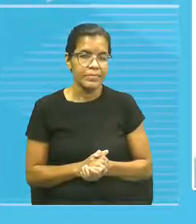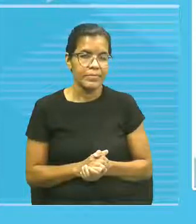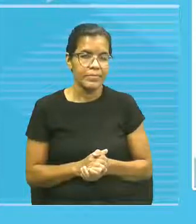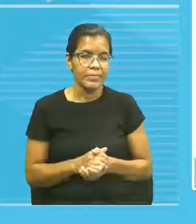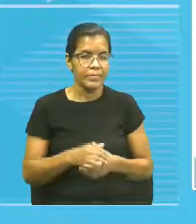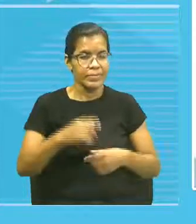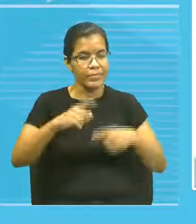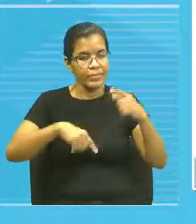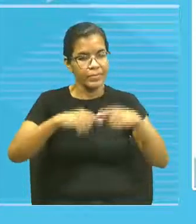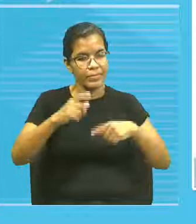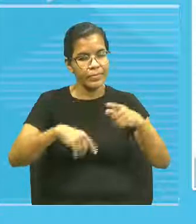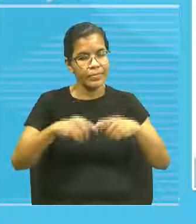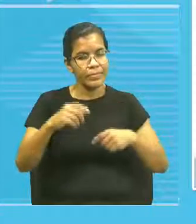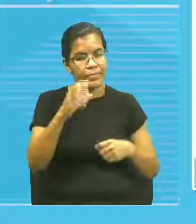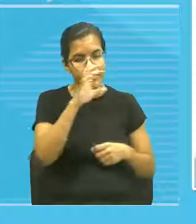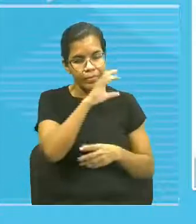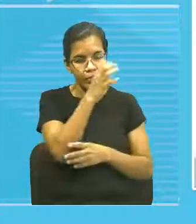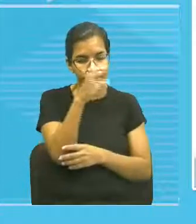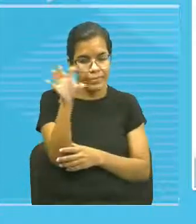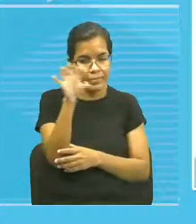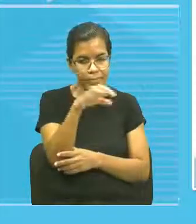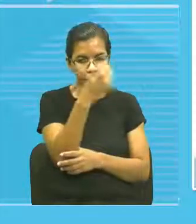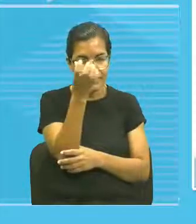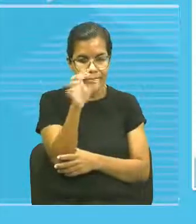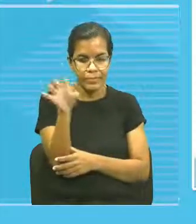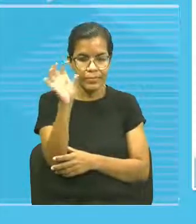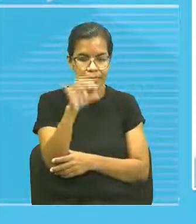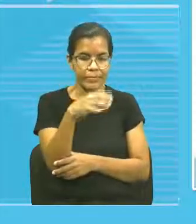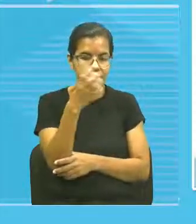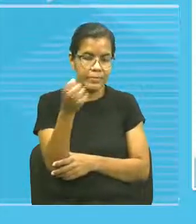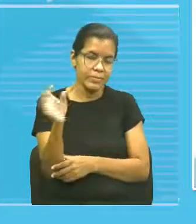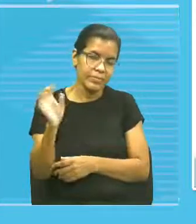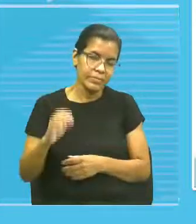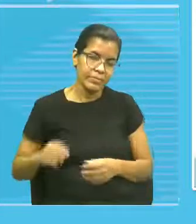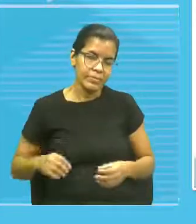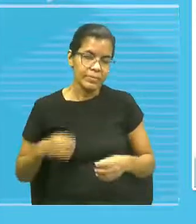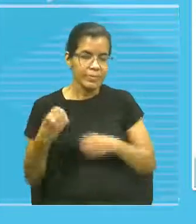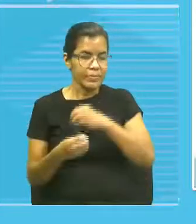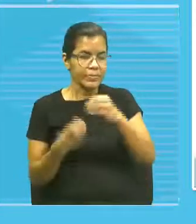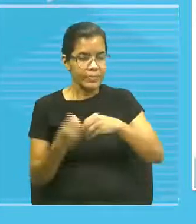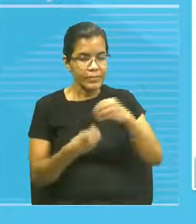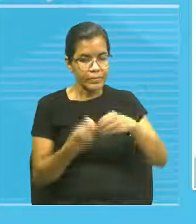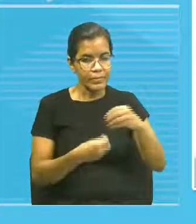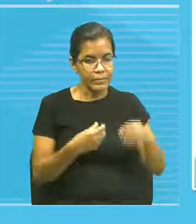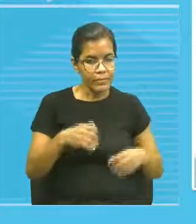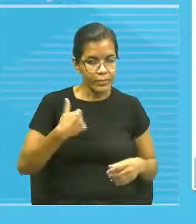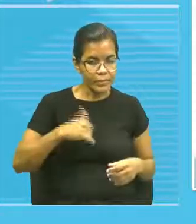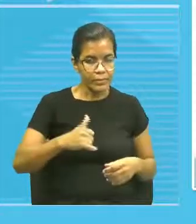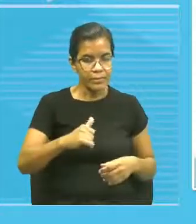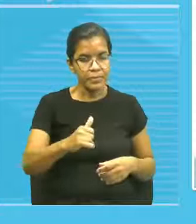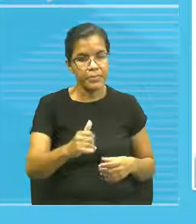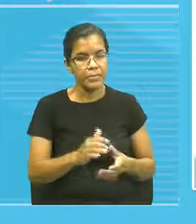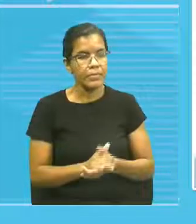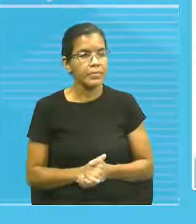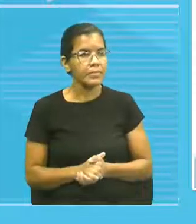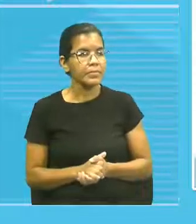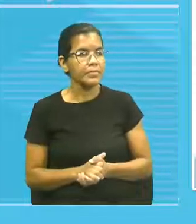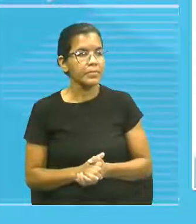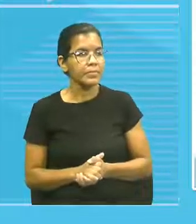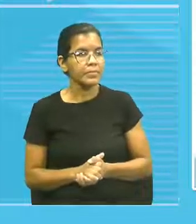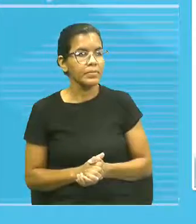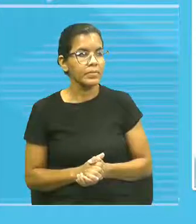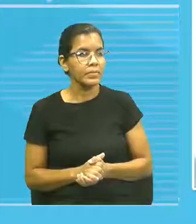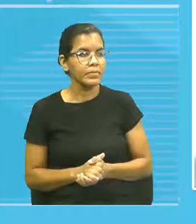Toda máquina que você vê por aí perde energia, converte energia em